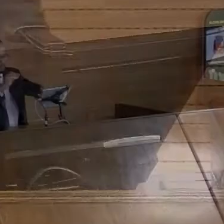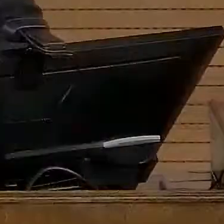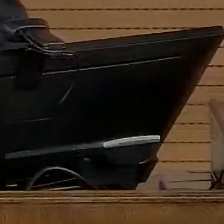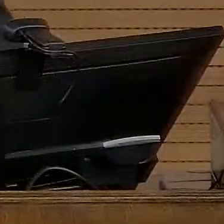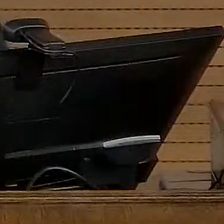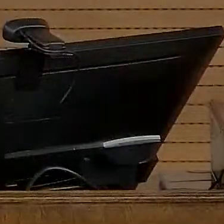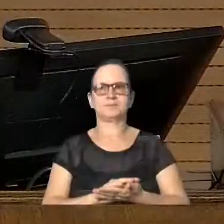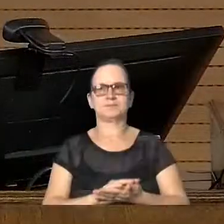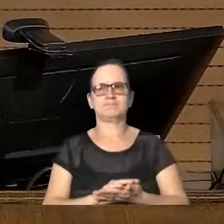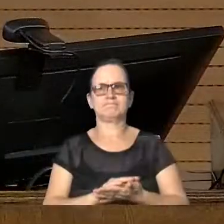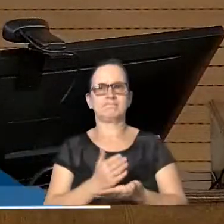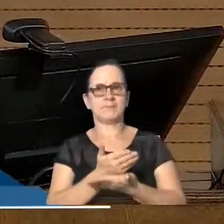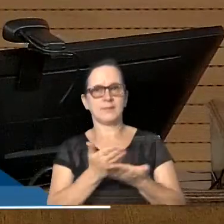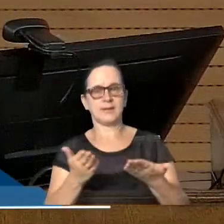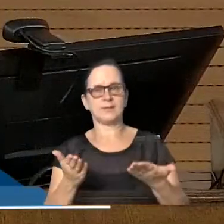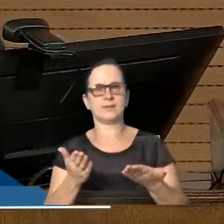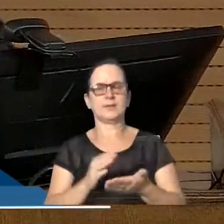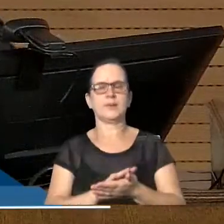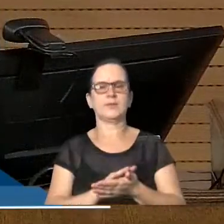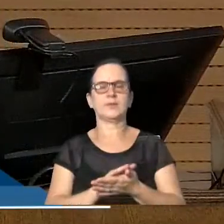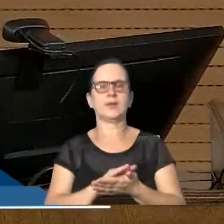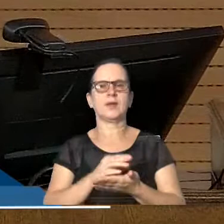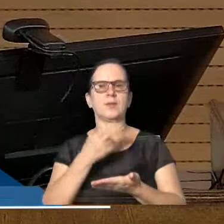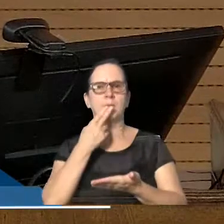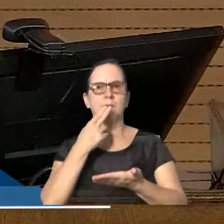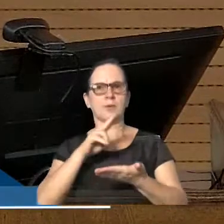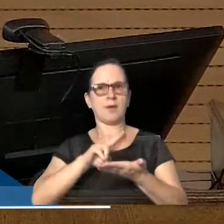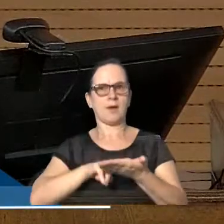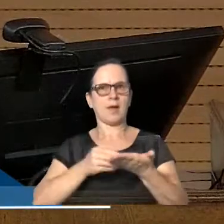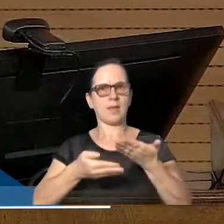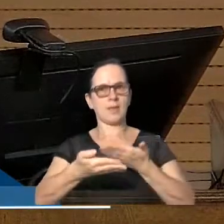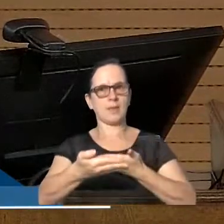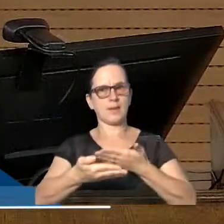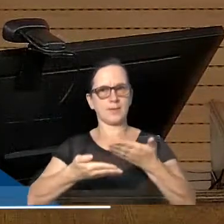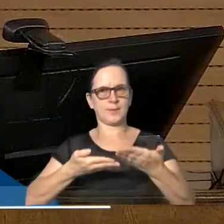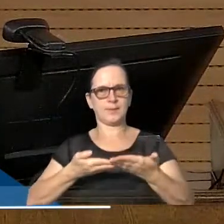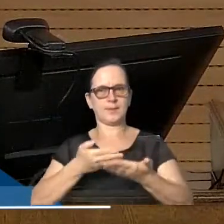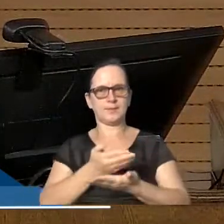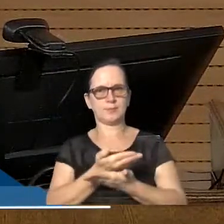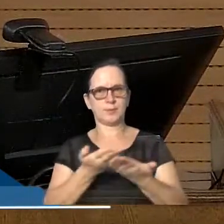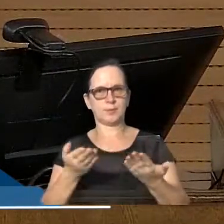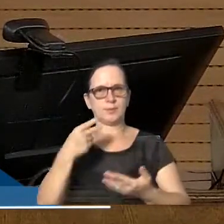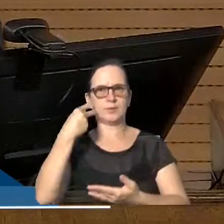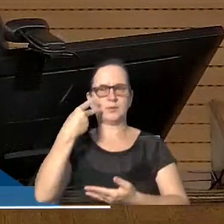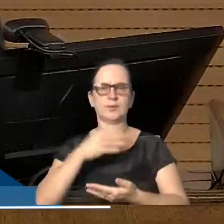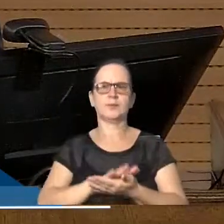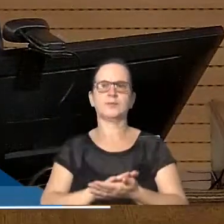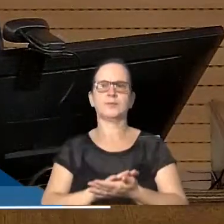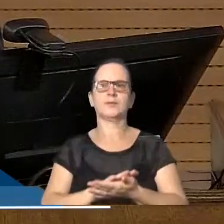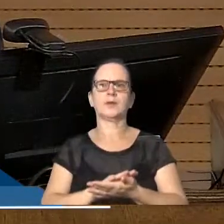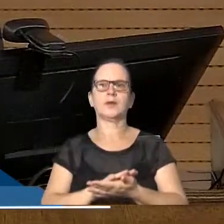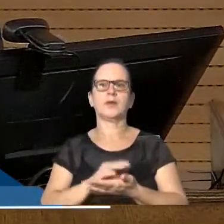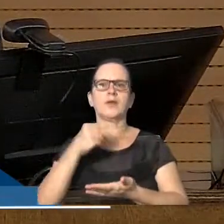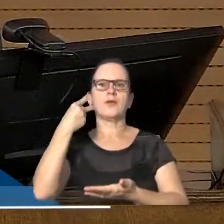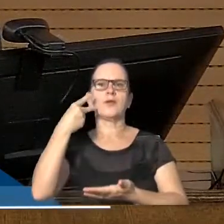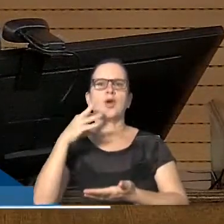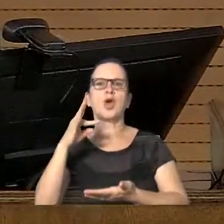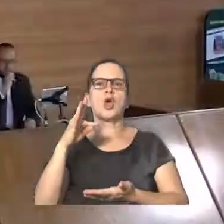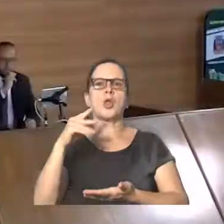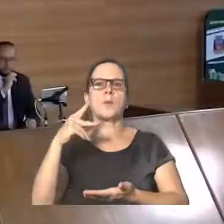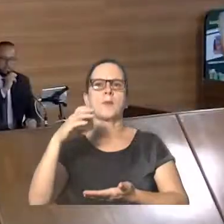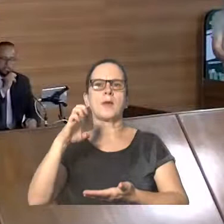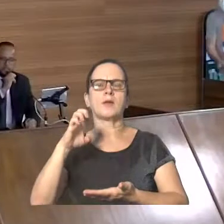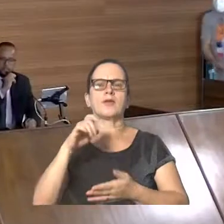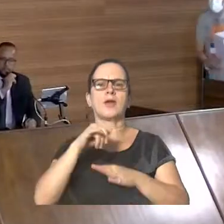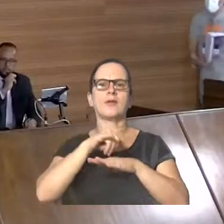Comunico que se encontra à disposição na divisão administrativa a súmula da correspondência expedida e recebida. Questão de ordem, senhor presidente. Questão de ordem, vereador Topete.